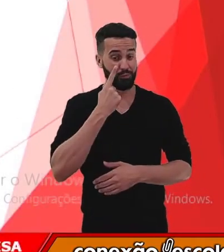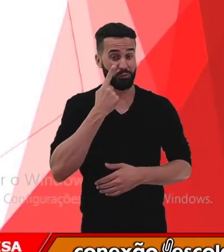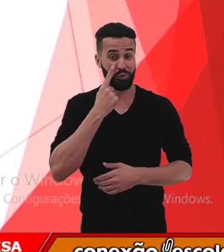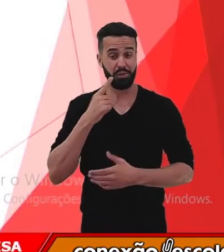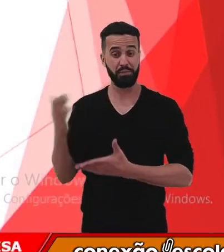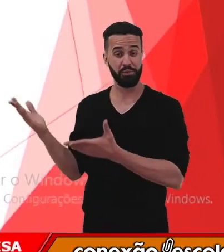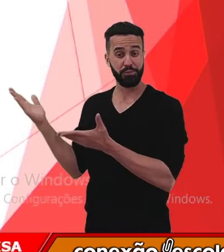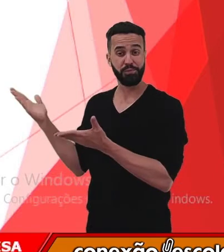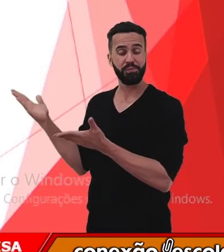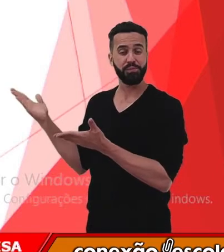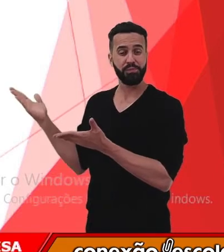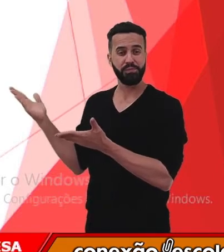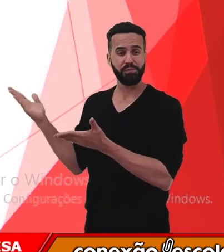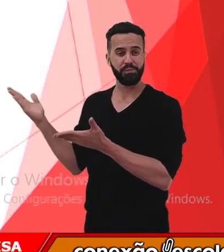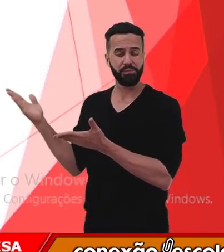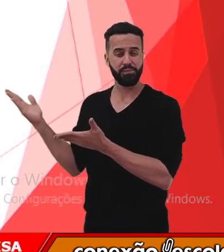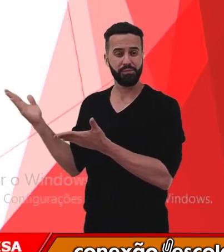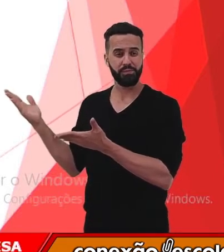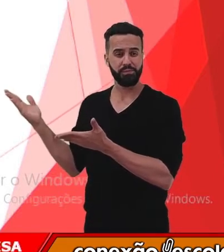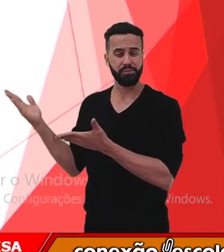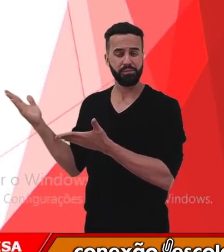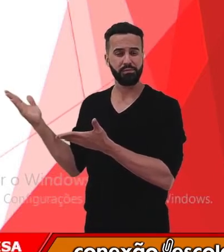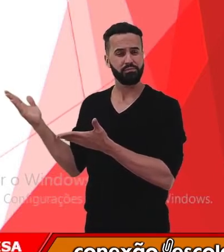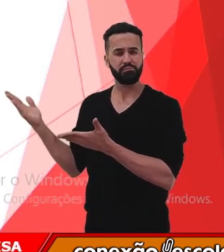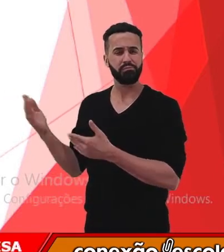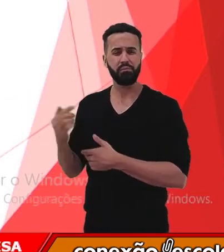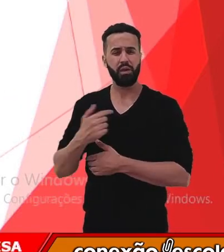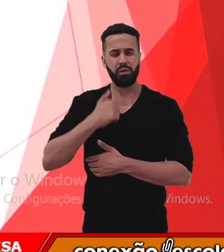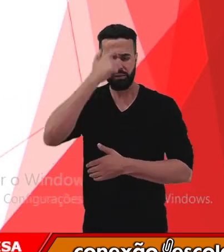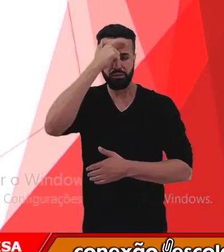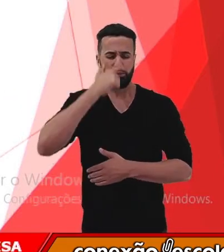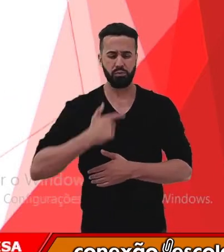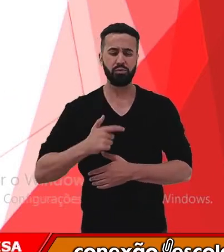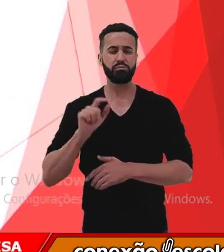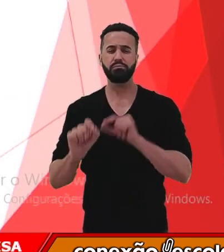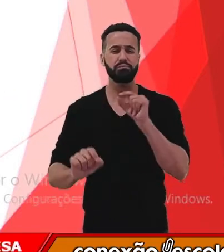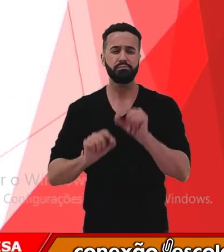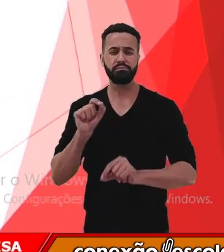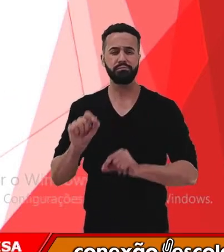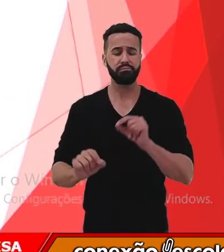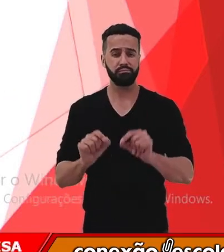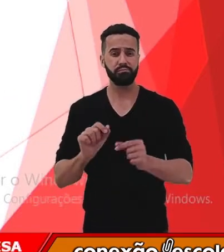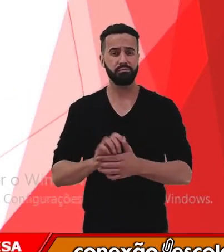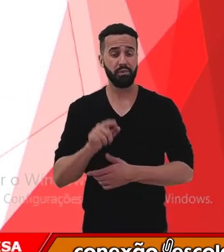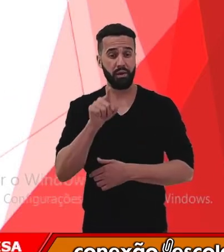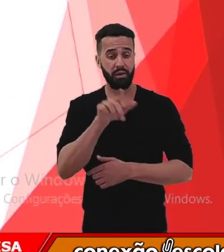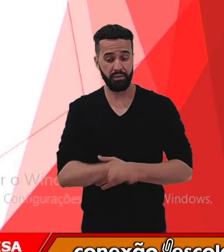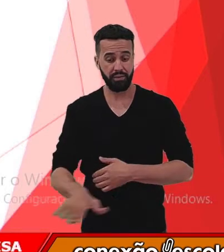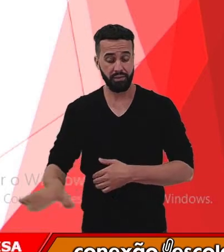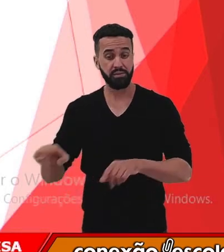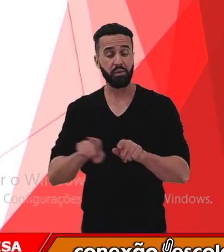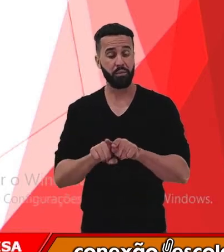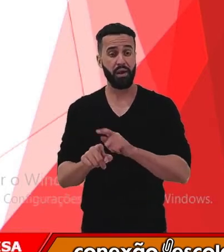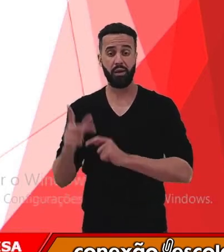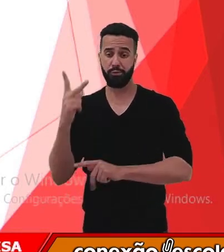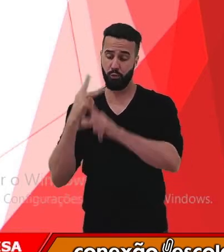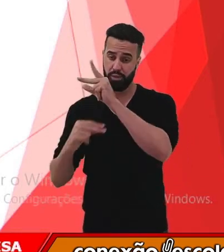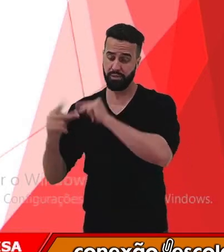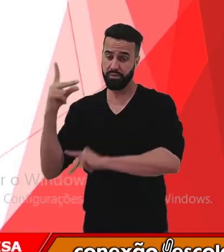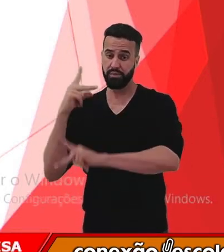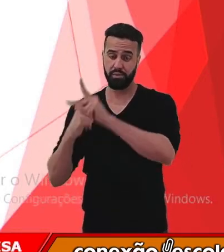imagem, né? Que personagem é esse? A maioria das crianças, dos adolescentes